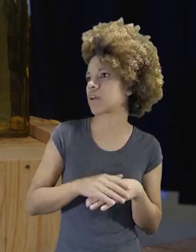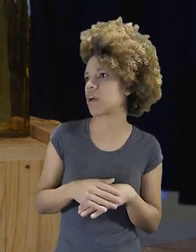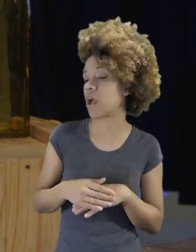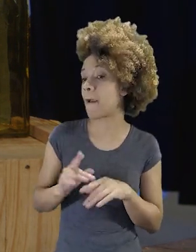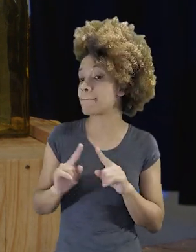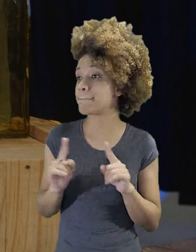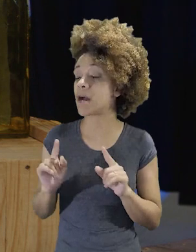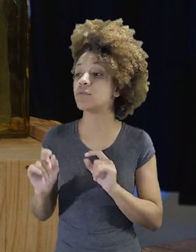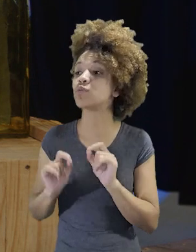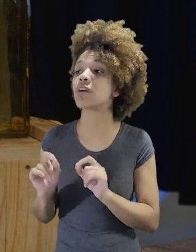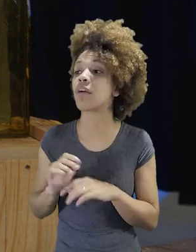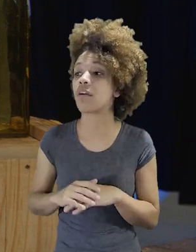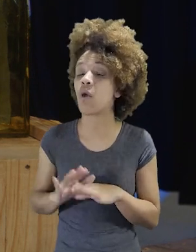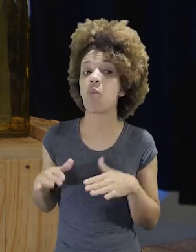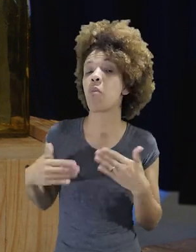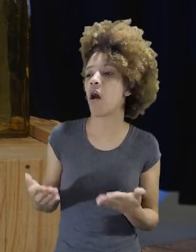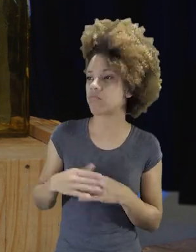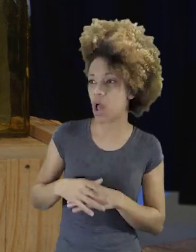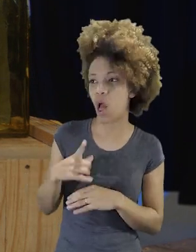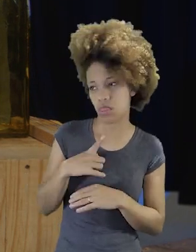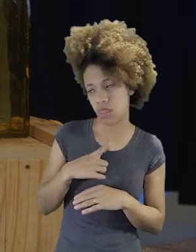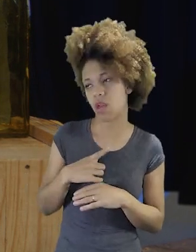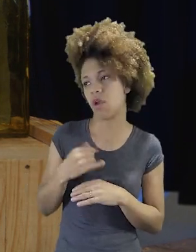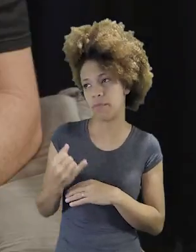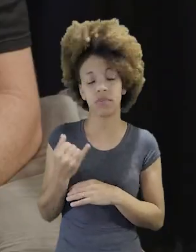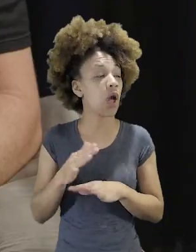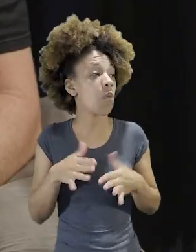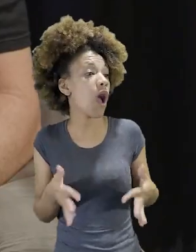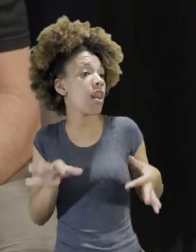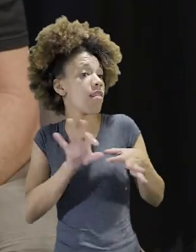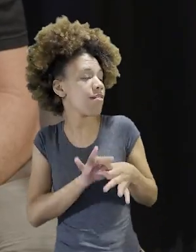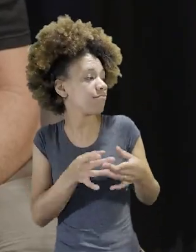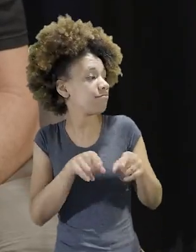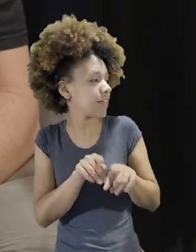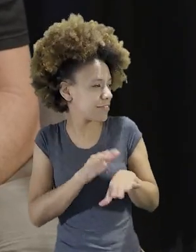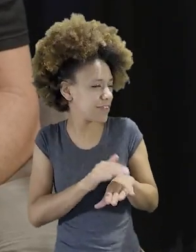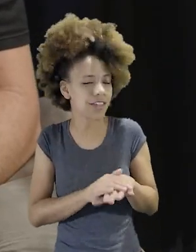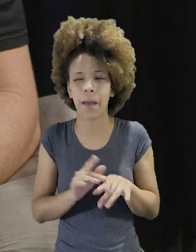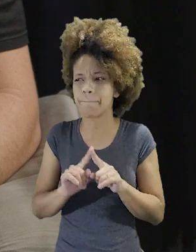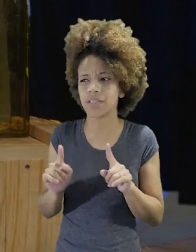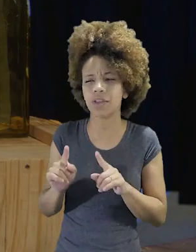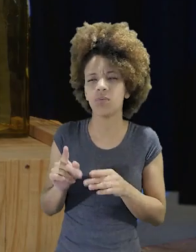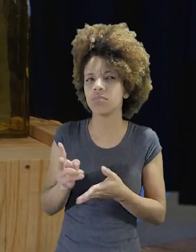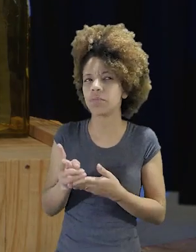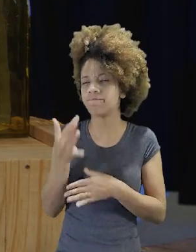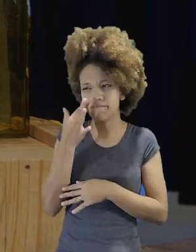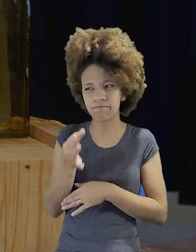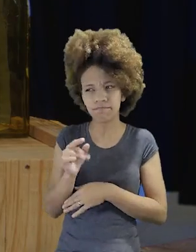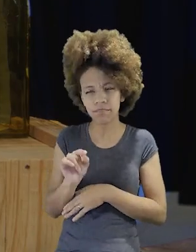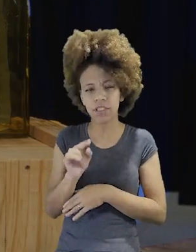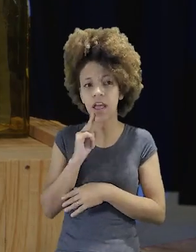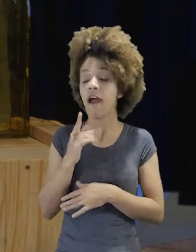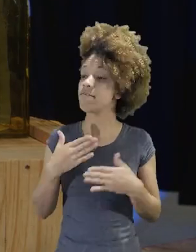cresceu é a música mais ouvida do mundo mas a custo de que qual foi o né eu tenho essa minha ressalva a aliança que ela fez eu tenho essa mensagem mas eu